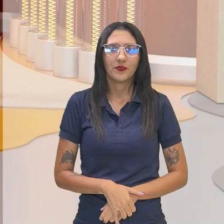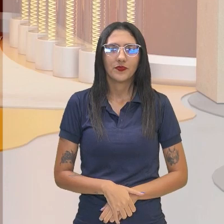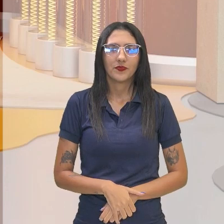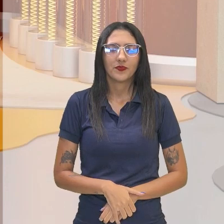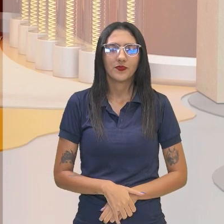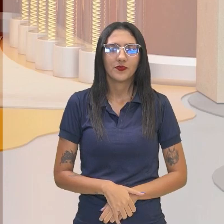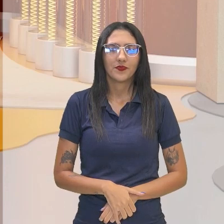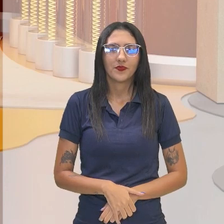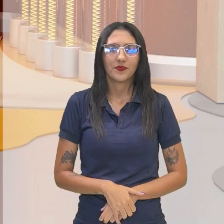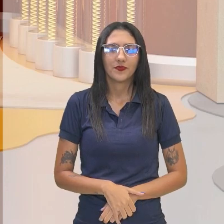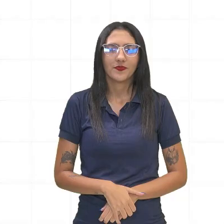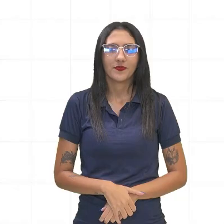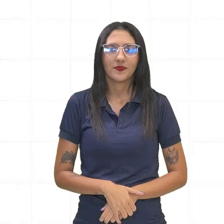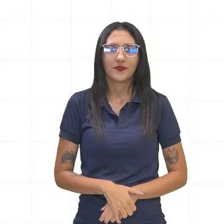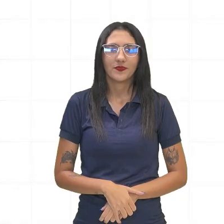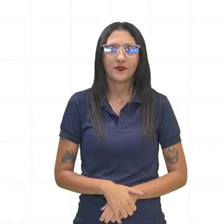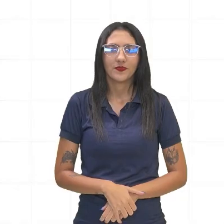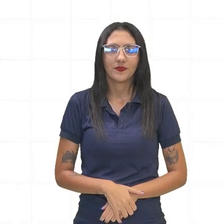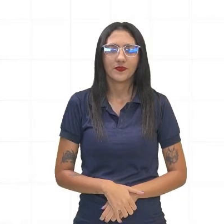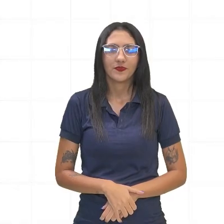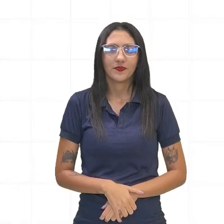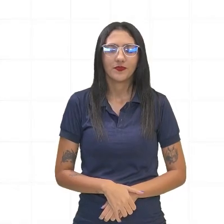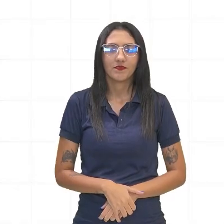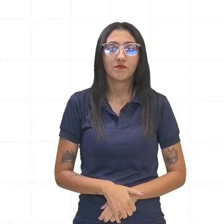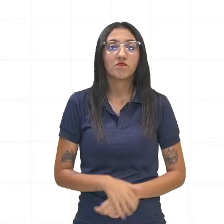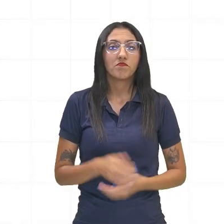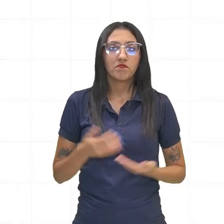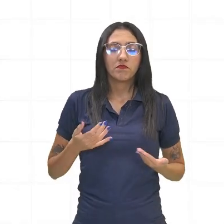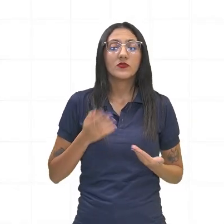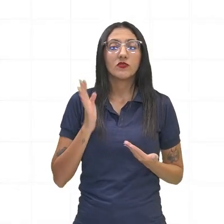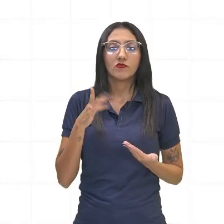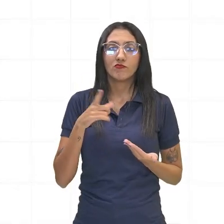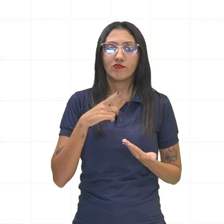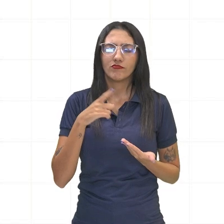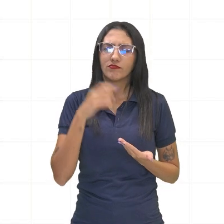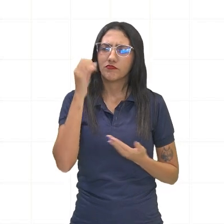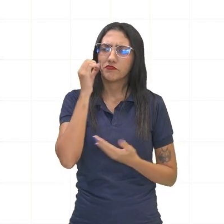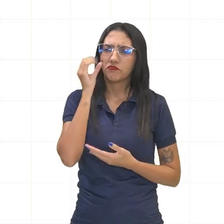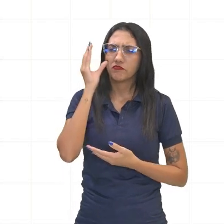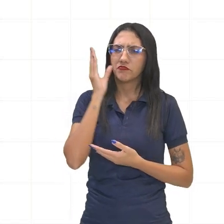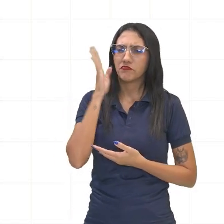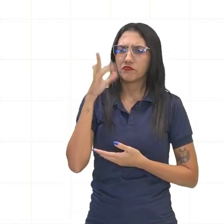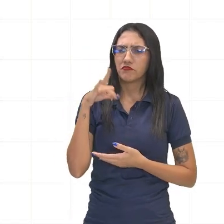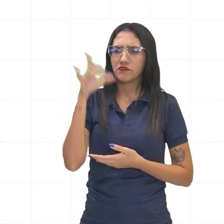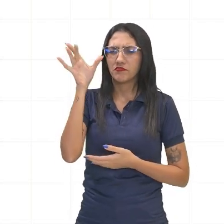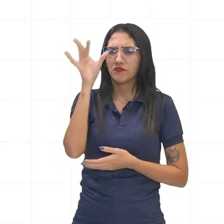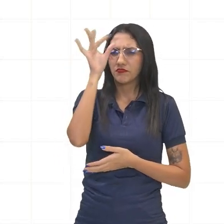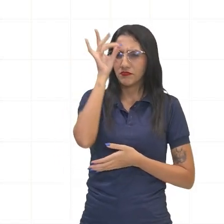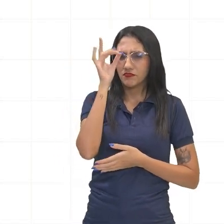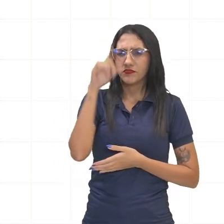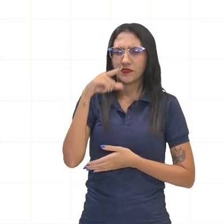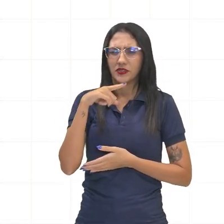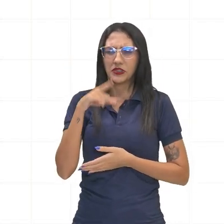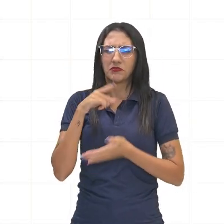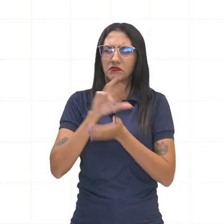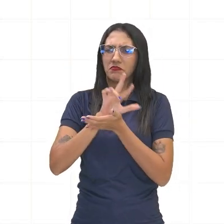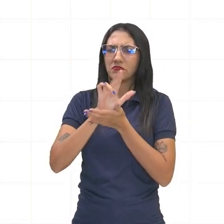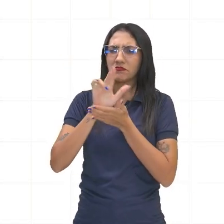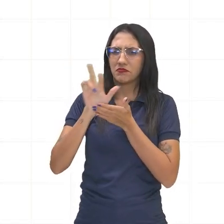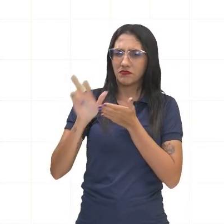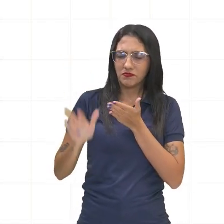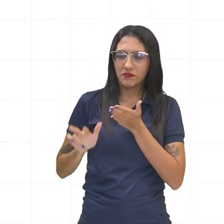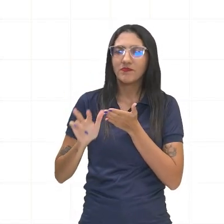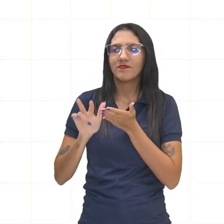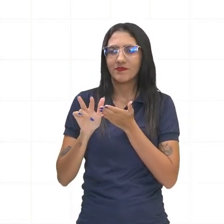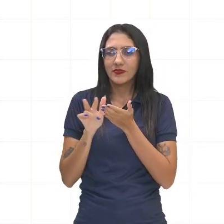Olha só, com o conhecimento adquirido por meio da observação desses fenômenos, né, a